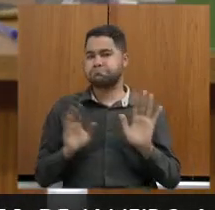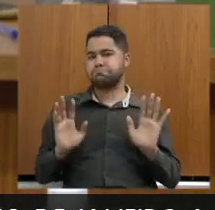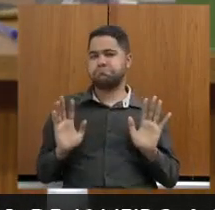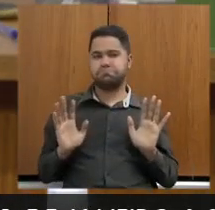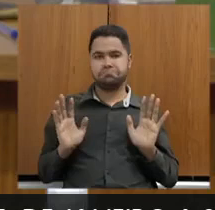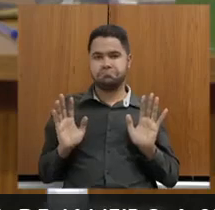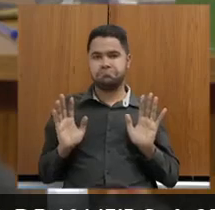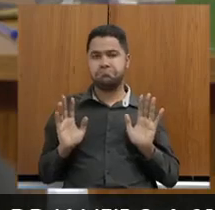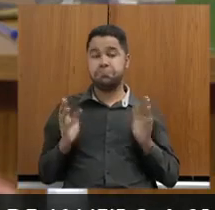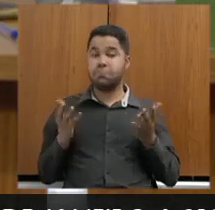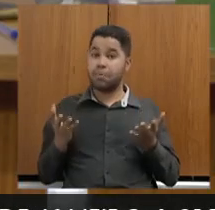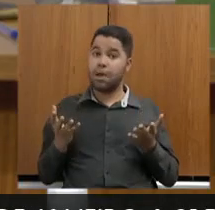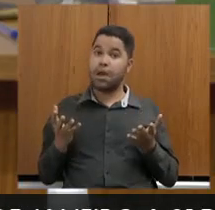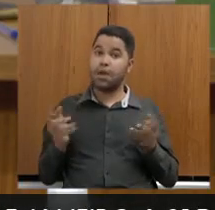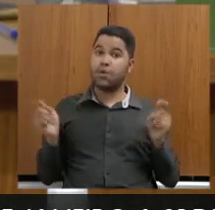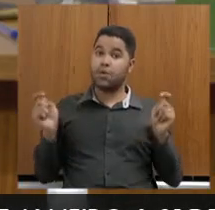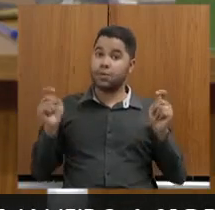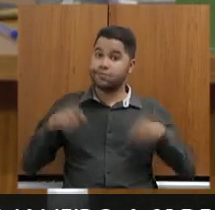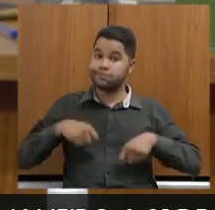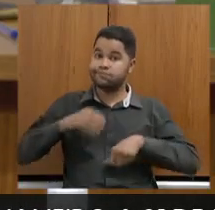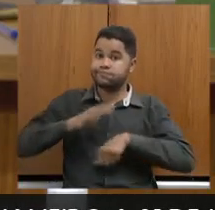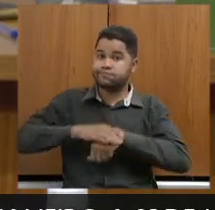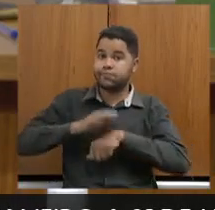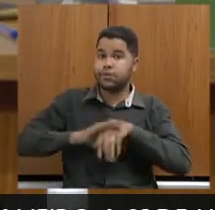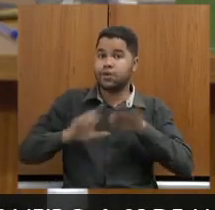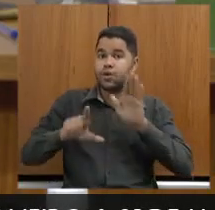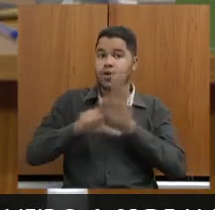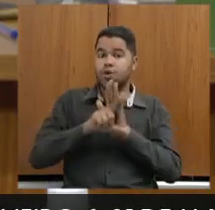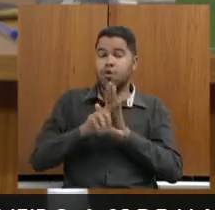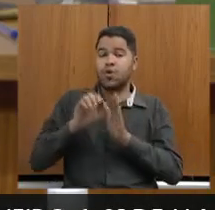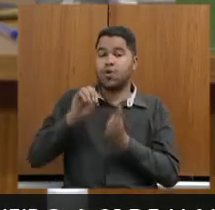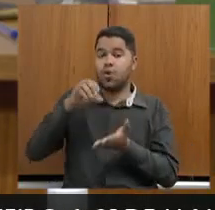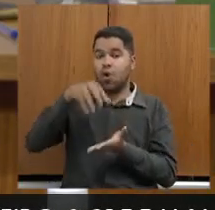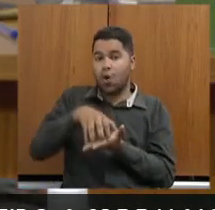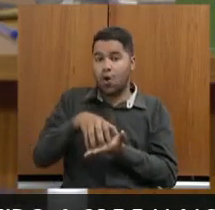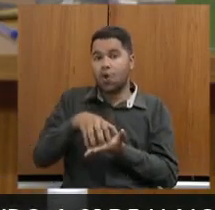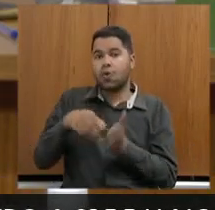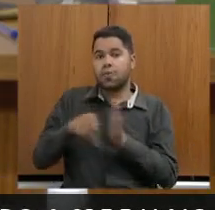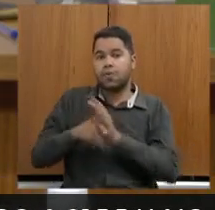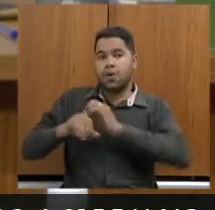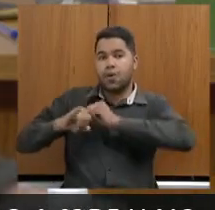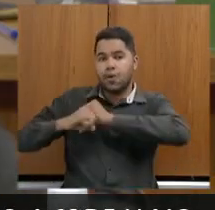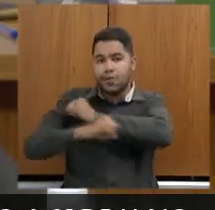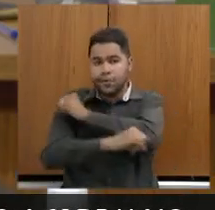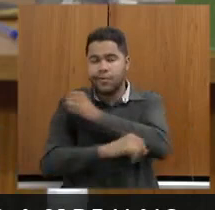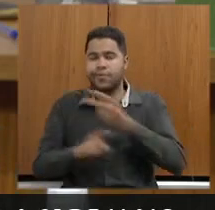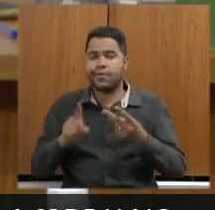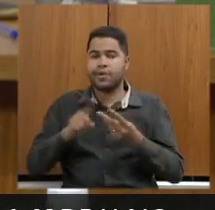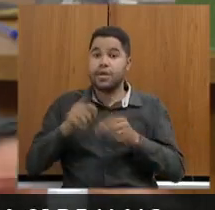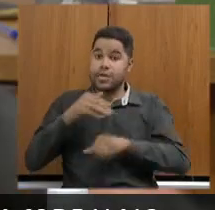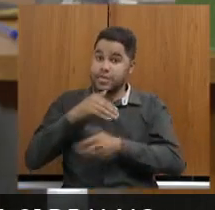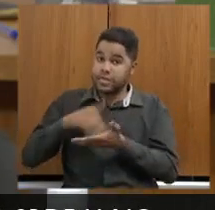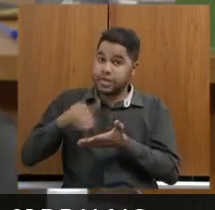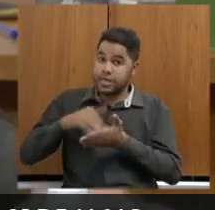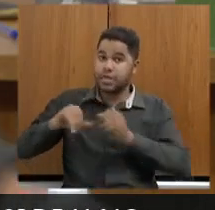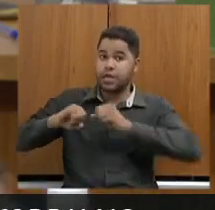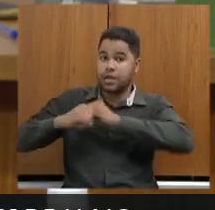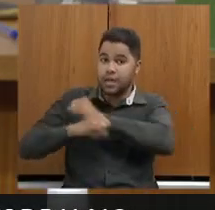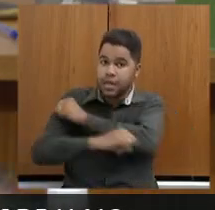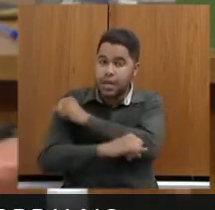essa é uma competência legal dos órgãos de infraestrutura Secretaria de infraestrutura